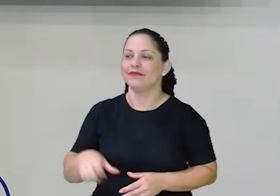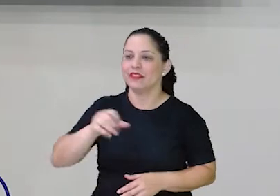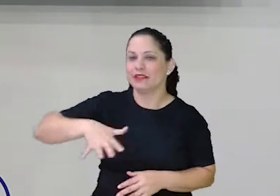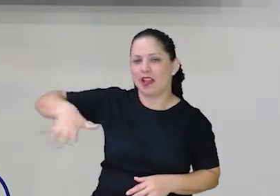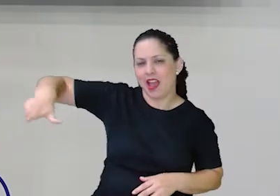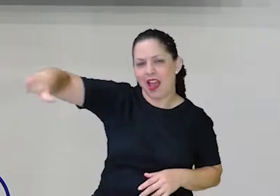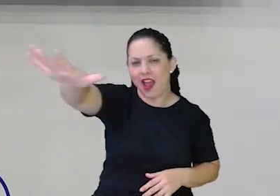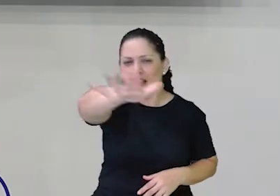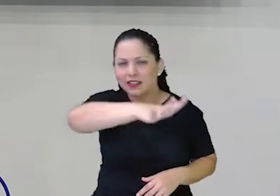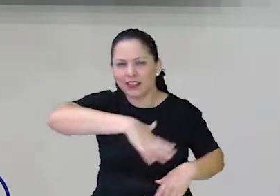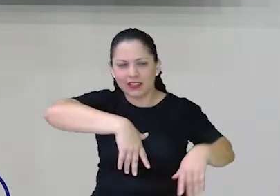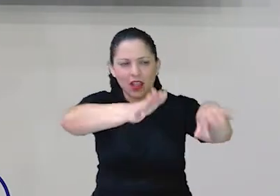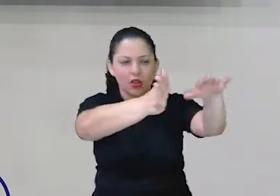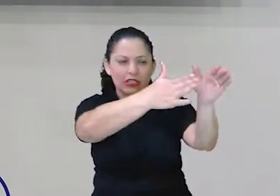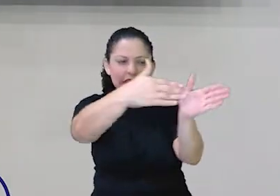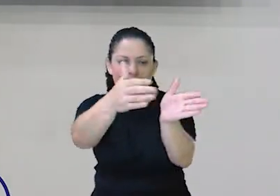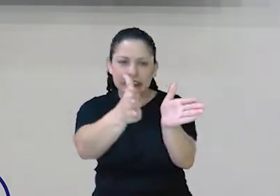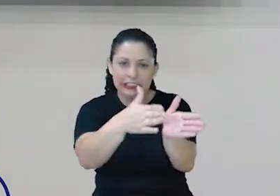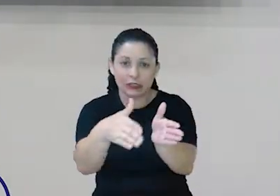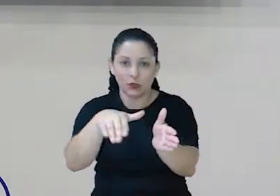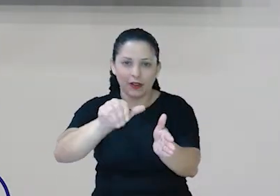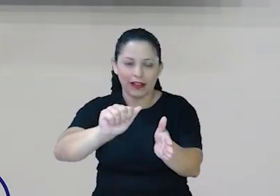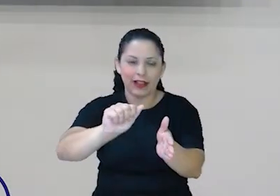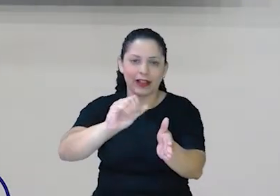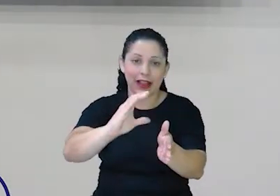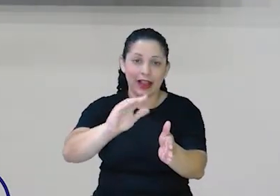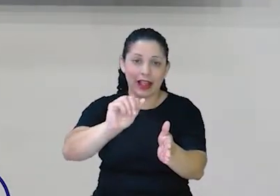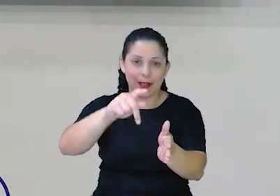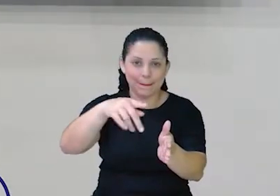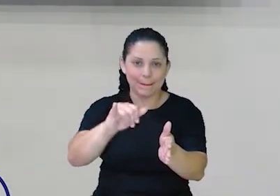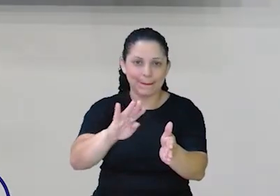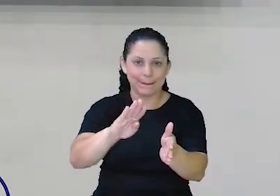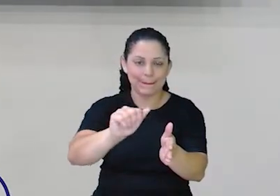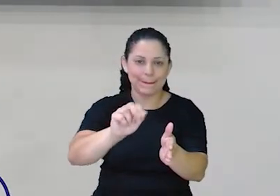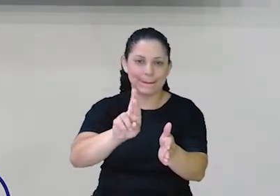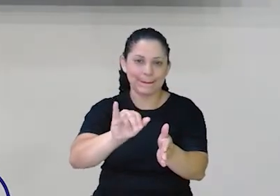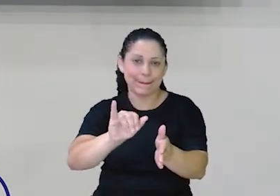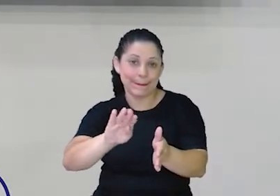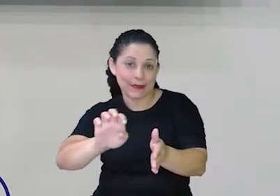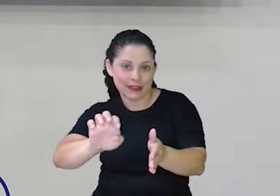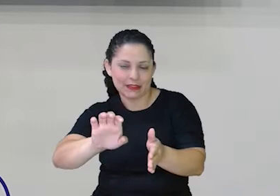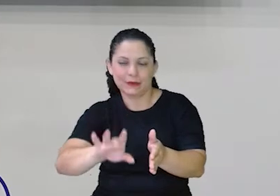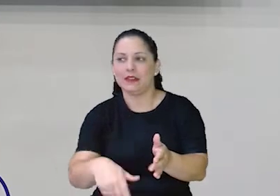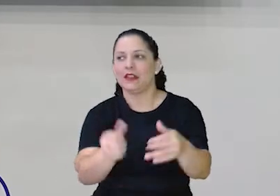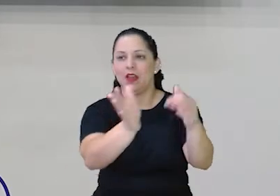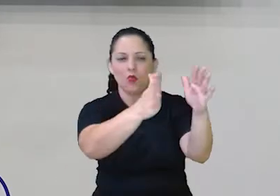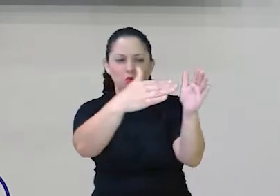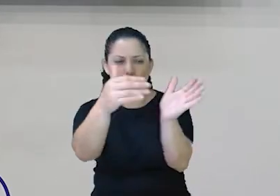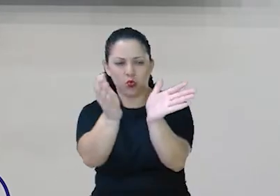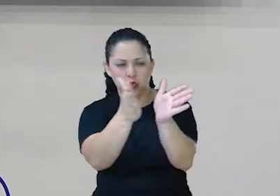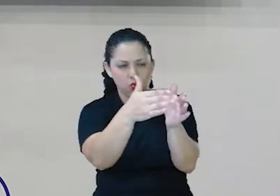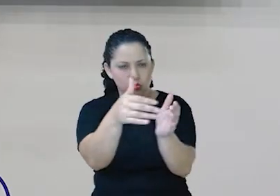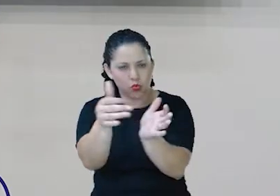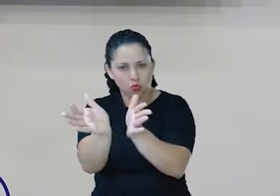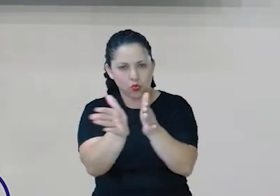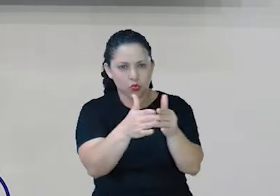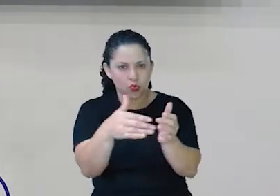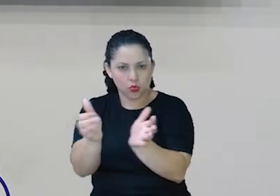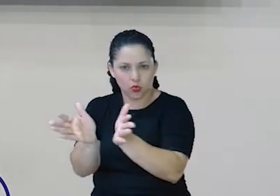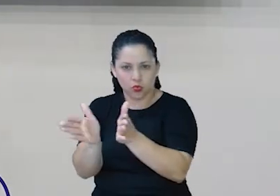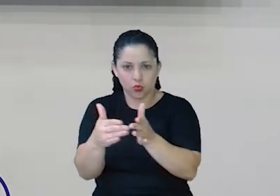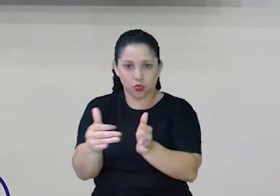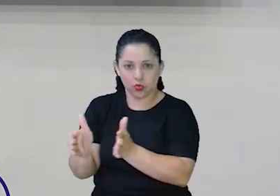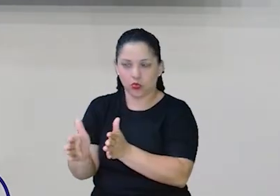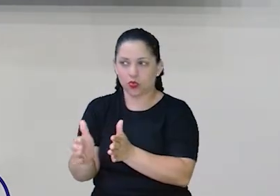dessa ponta, é o rio Capibaribe, tá certo? E ele deságua por aqui, ó. Nessa região aqui.